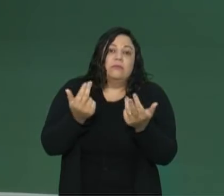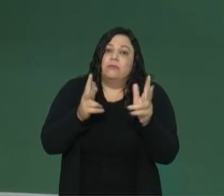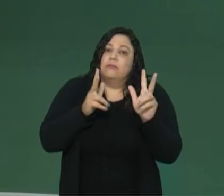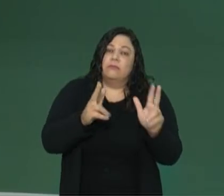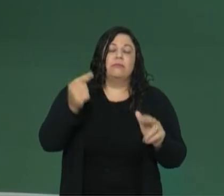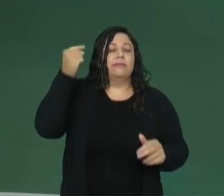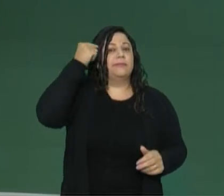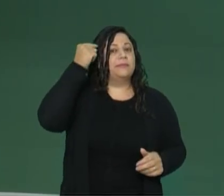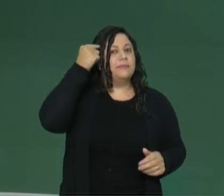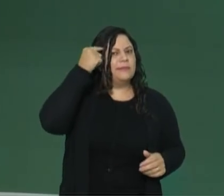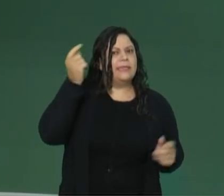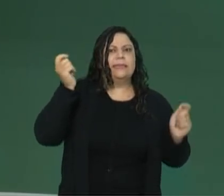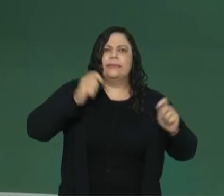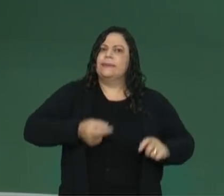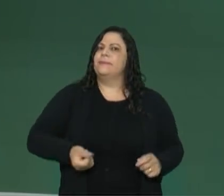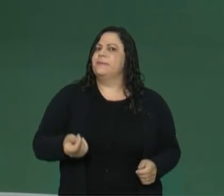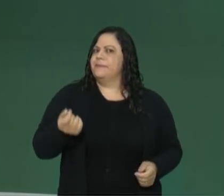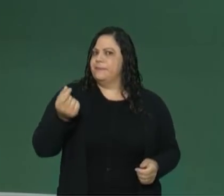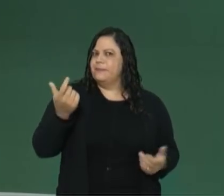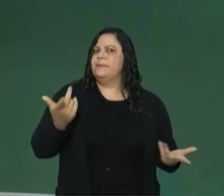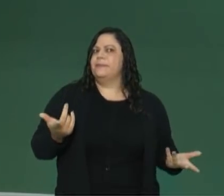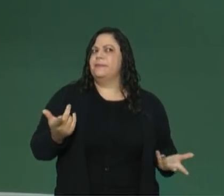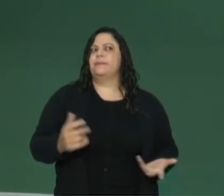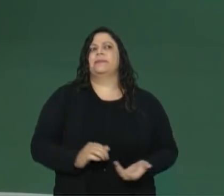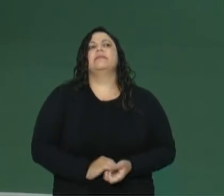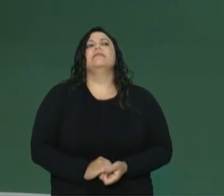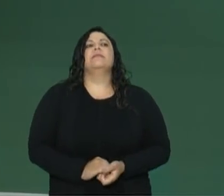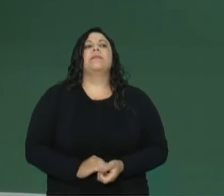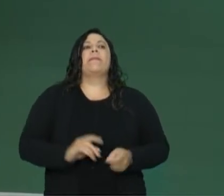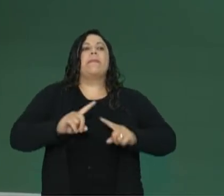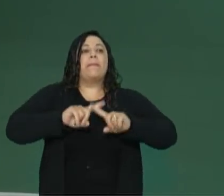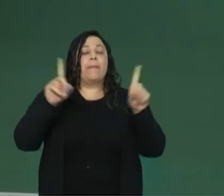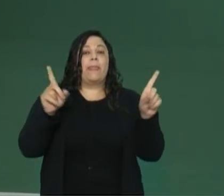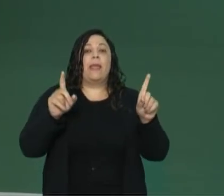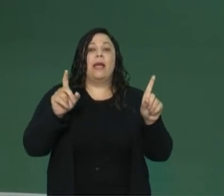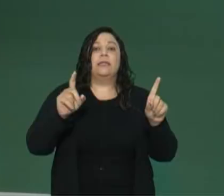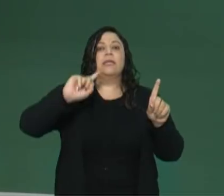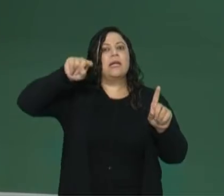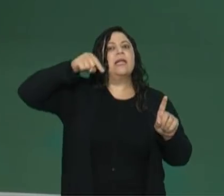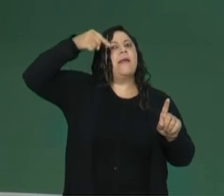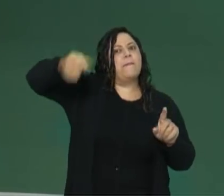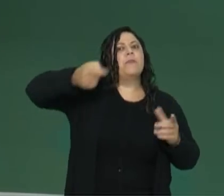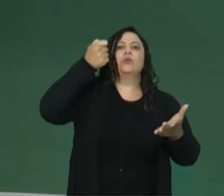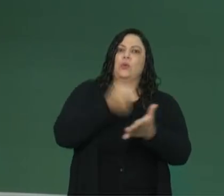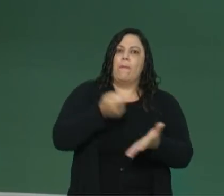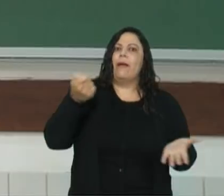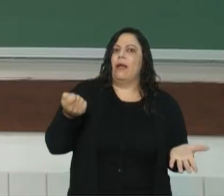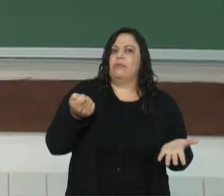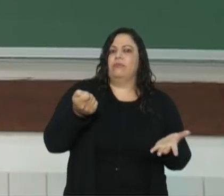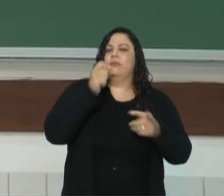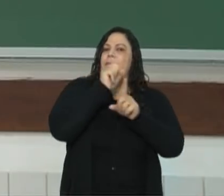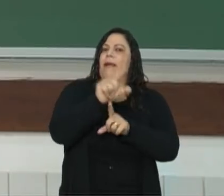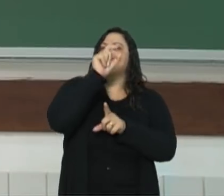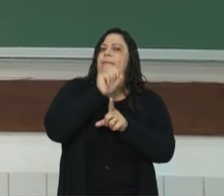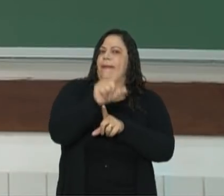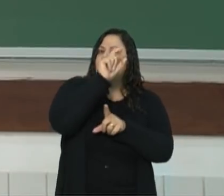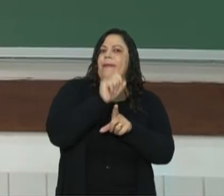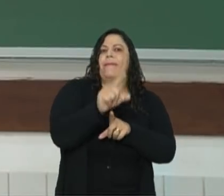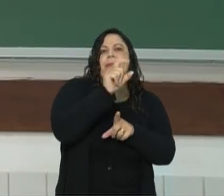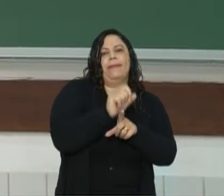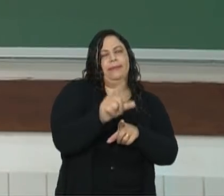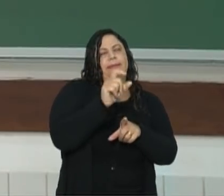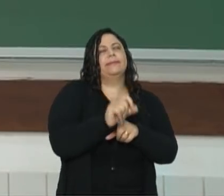assim, como se pensasse que fosse dinheiro. Mas o que a gente está entendendo? Eu tenho que pagar depois e muitas vezes, se não tiver um